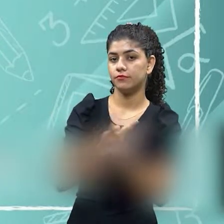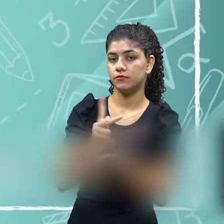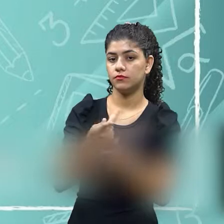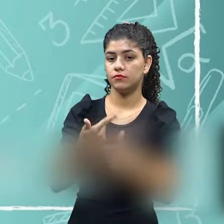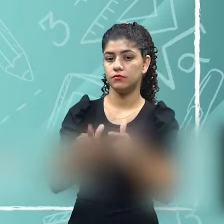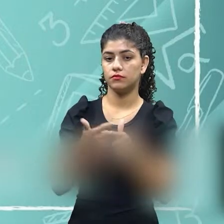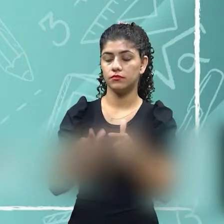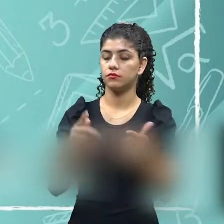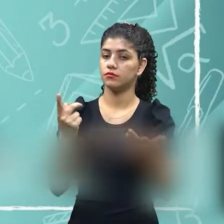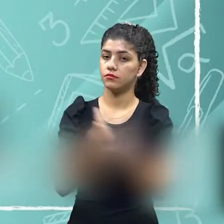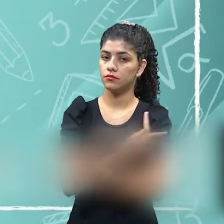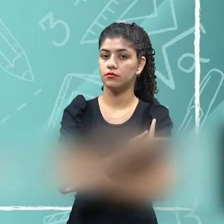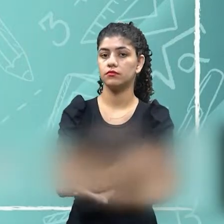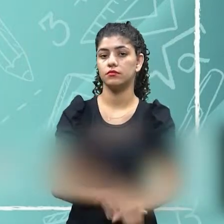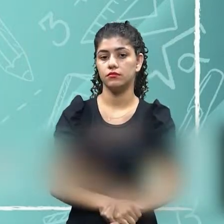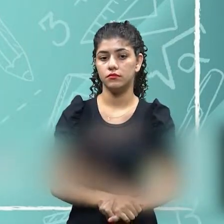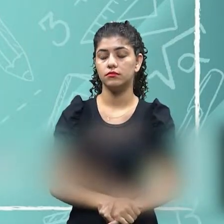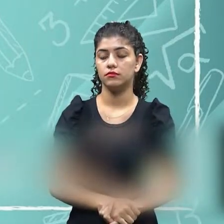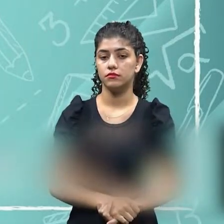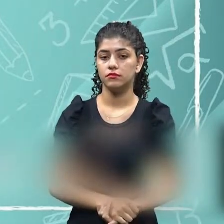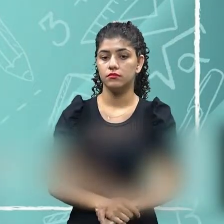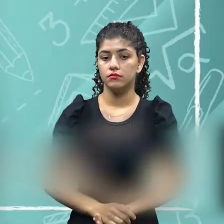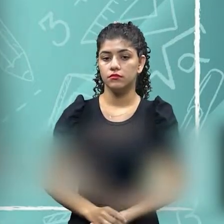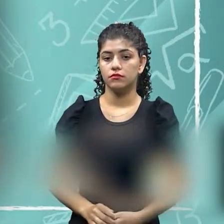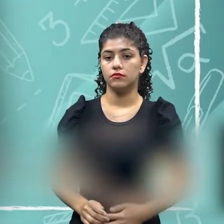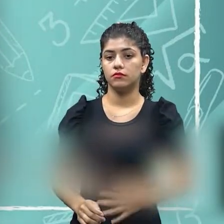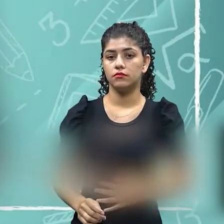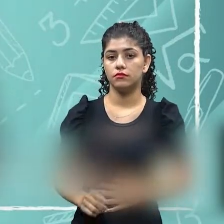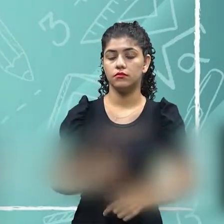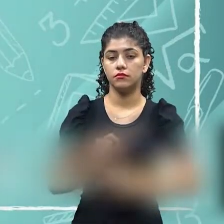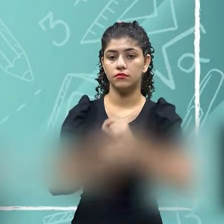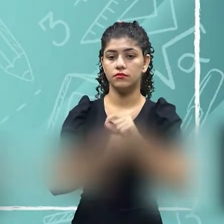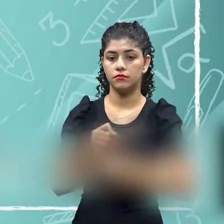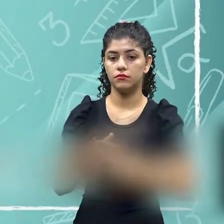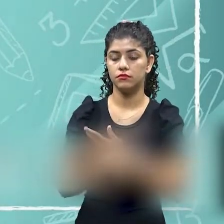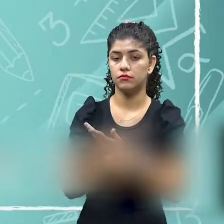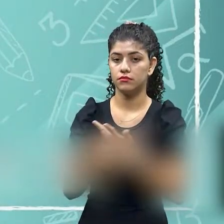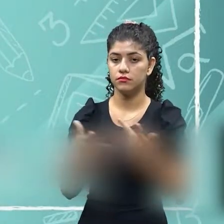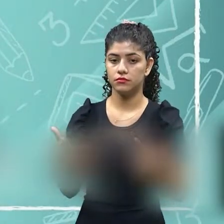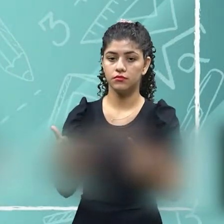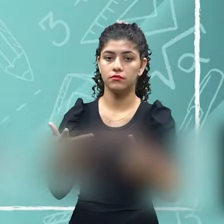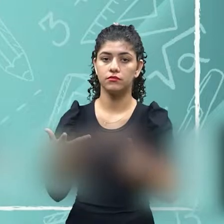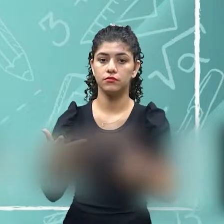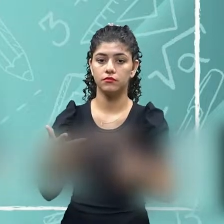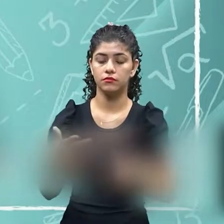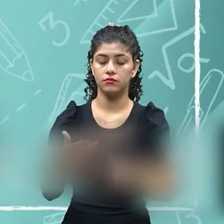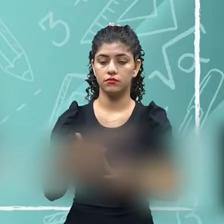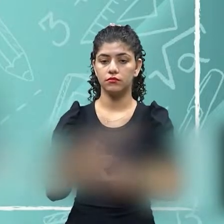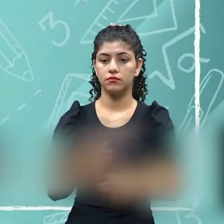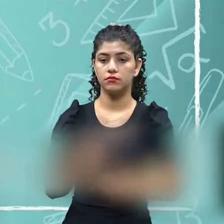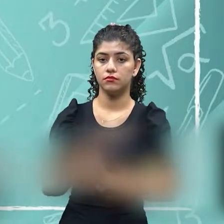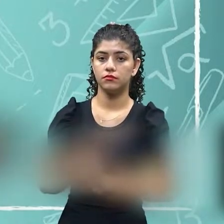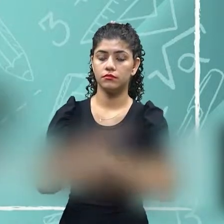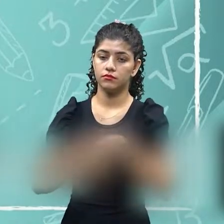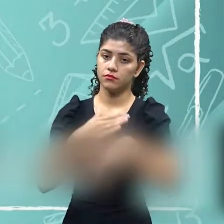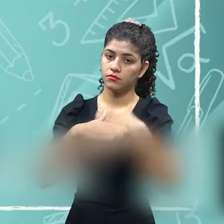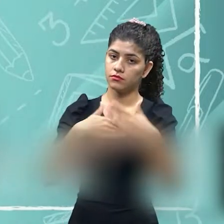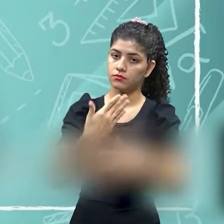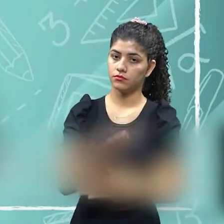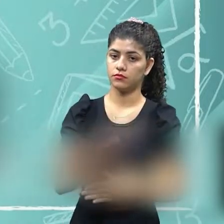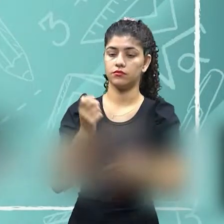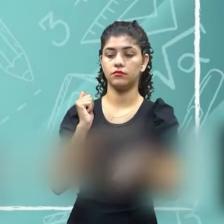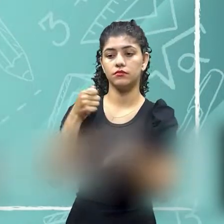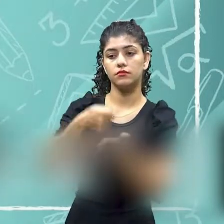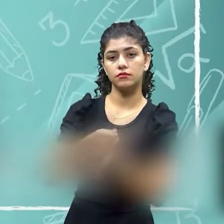envolvidas. Então, como é estabelecido pelos Incoterms as normas, as condições para o processo de compra e